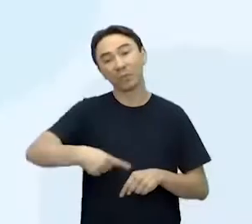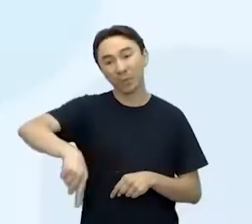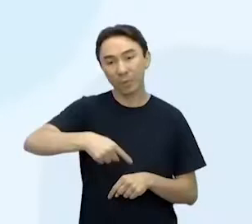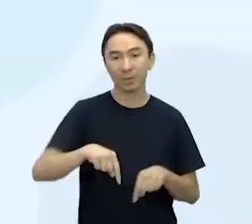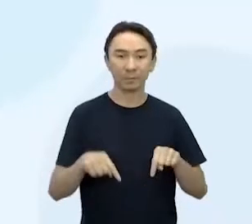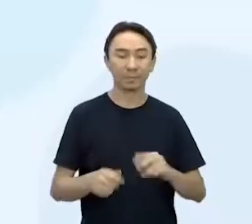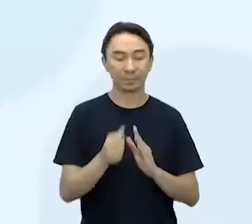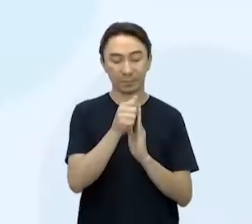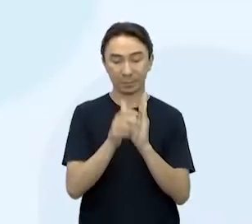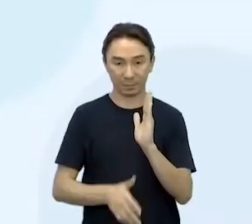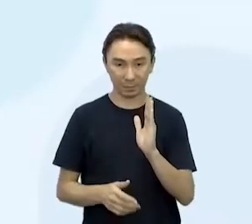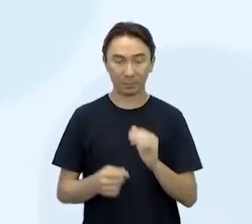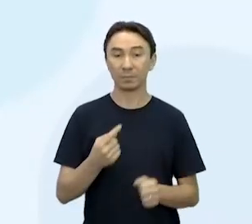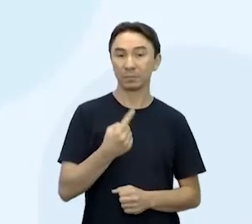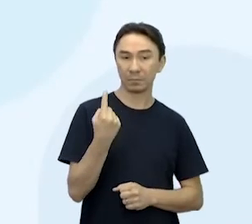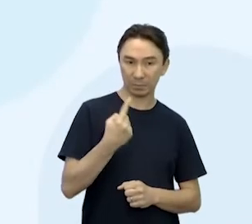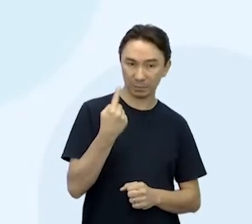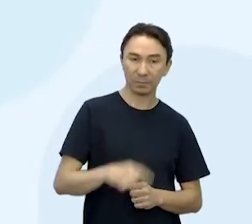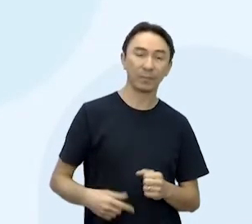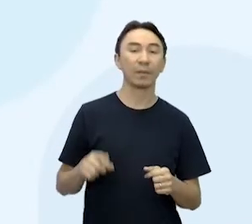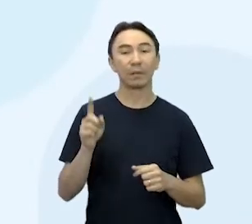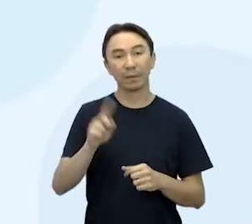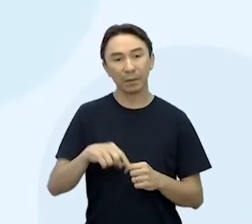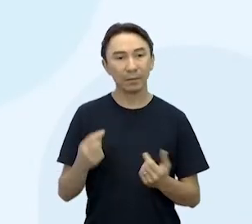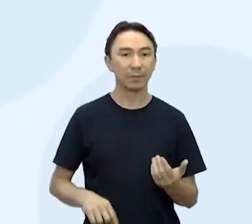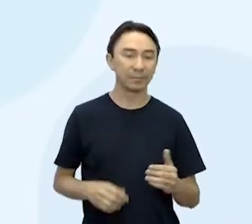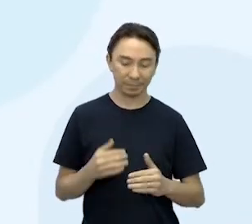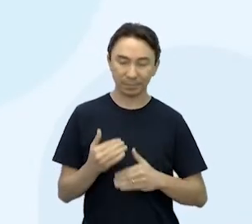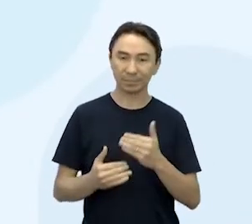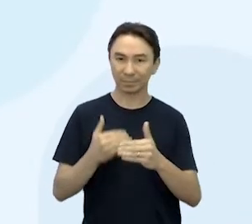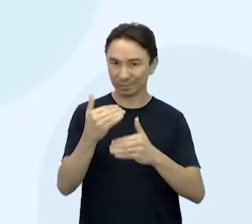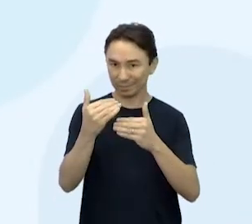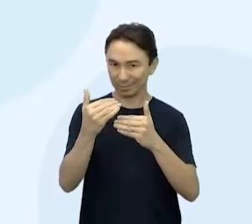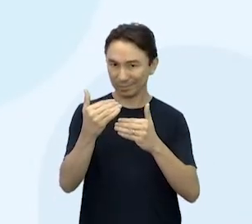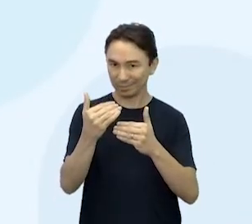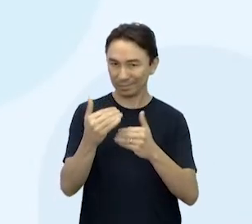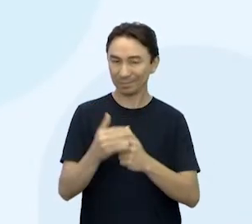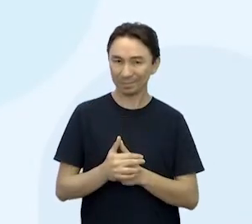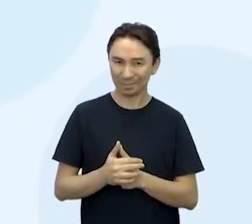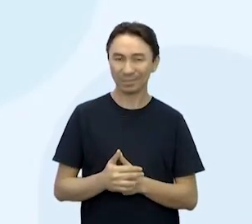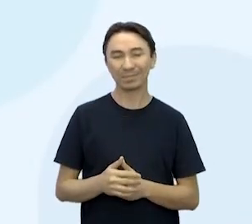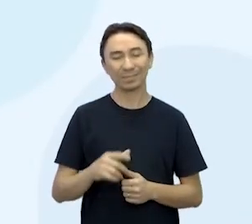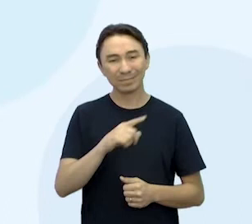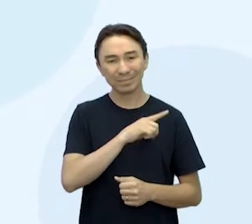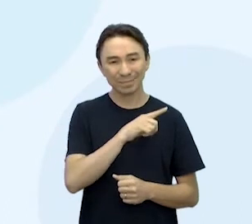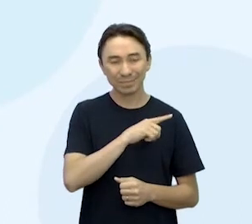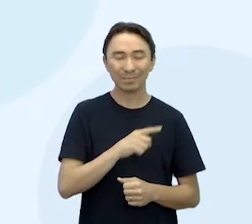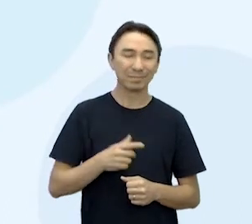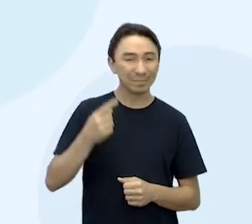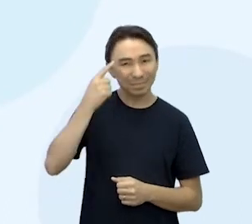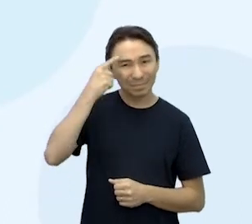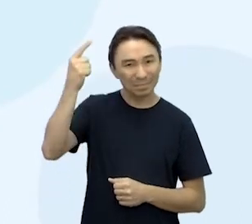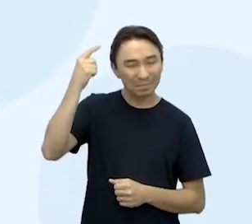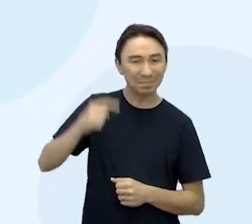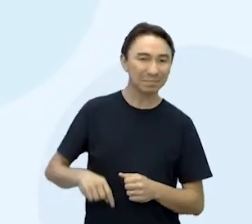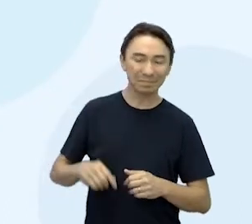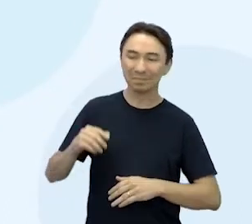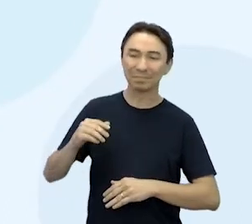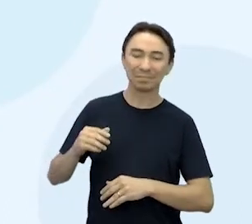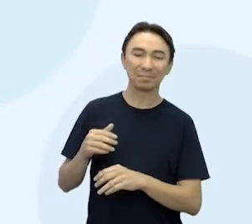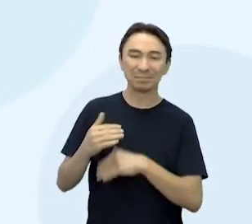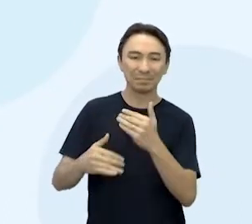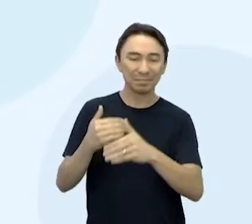atividade 1, desenvolvimento, tá? A gente vai retomar uma habilidade lá do desenvolvimento 1, que é o analisar